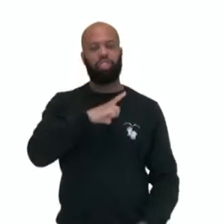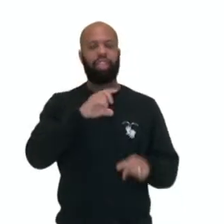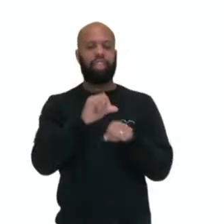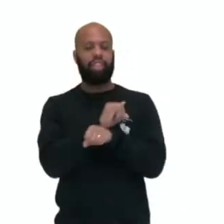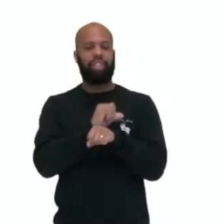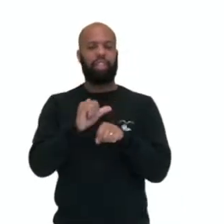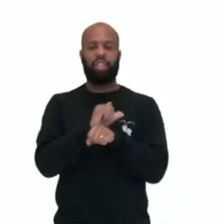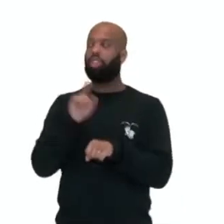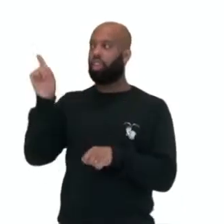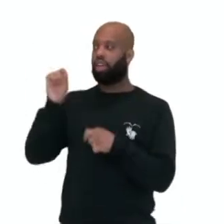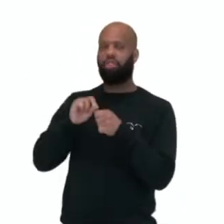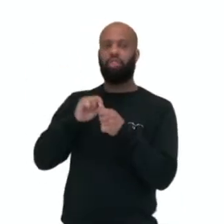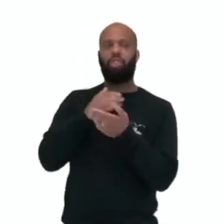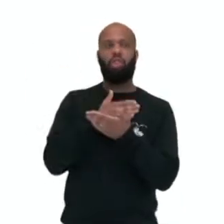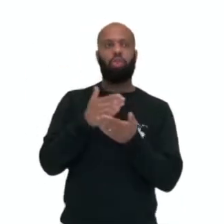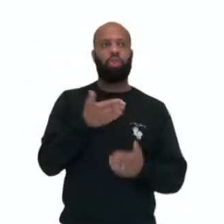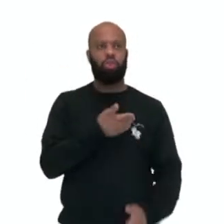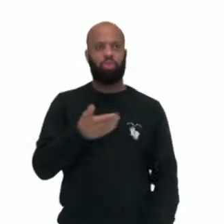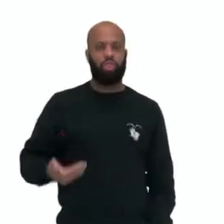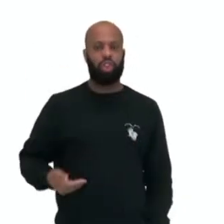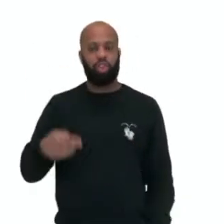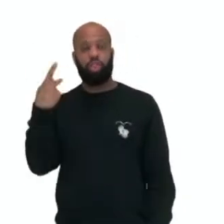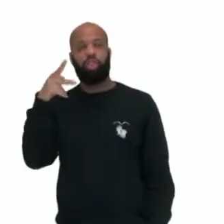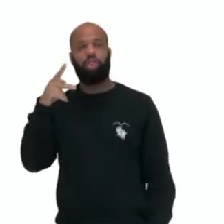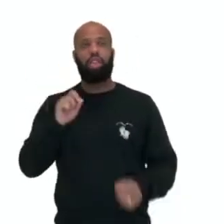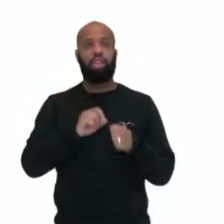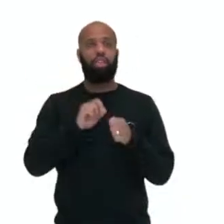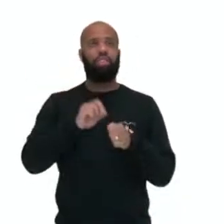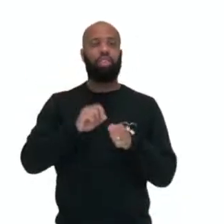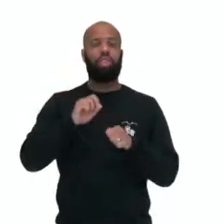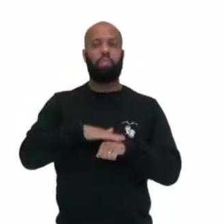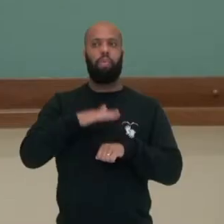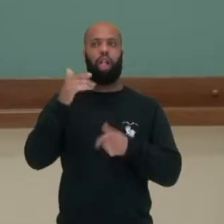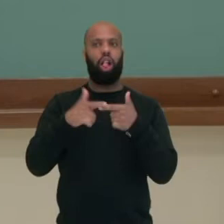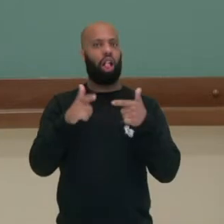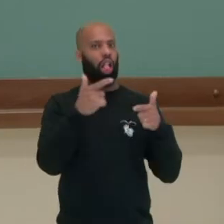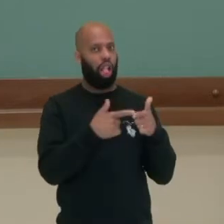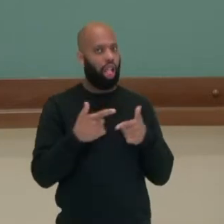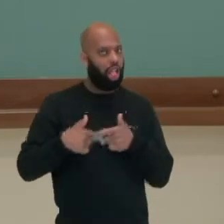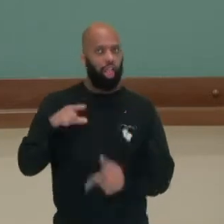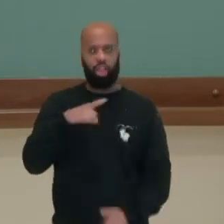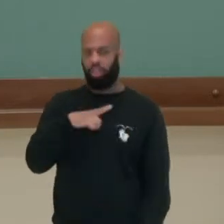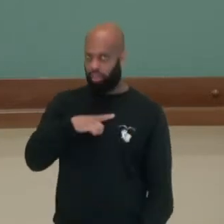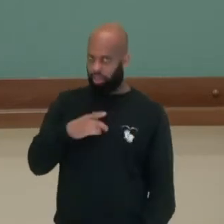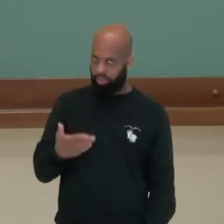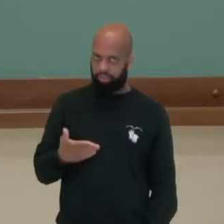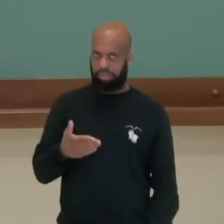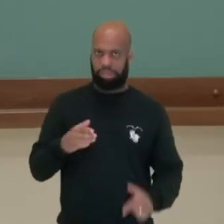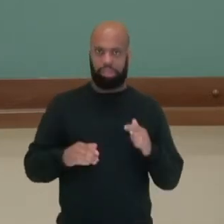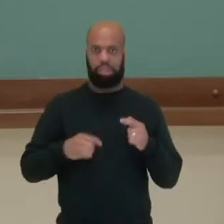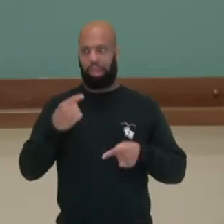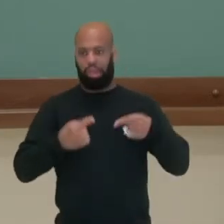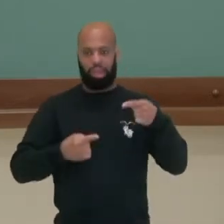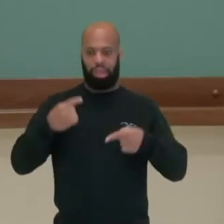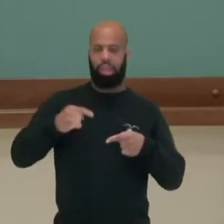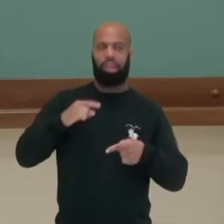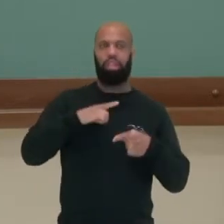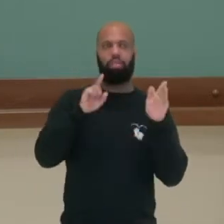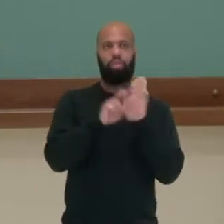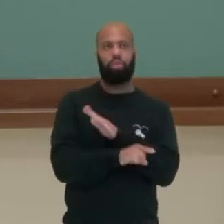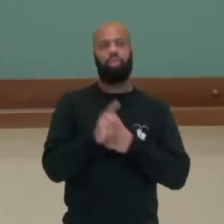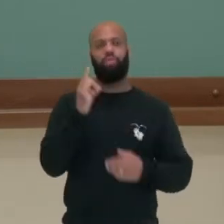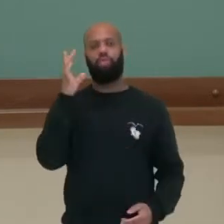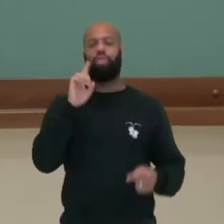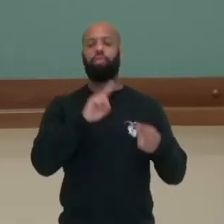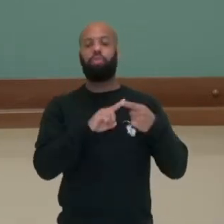tomadas logo no início do governo Collor causou mais polêmica? Então, duas questões fáceis para você. Primeira,